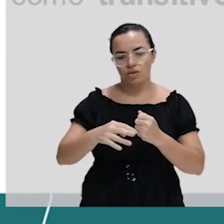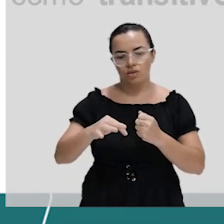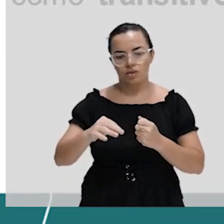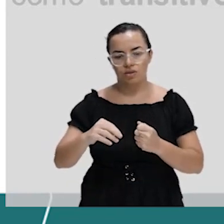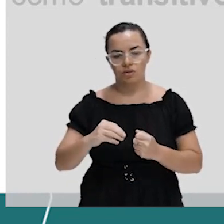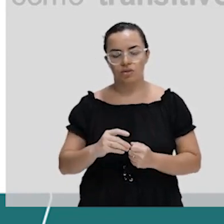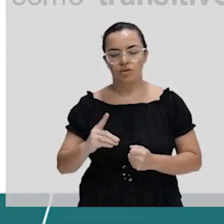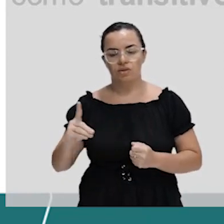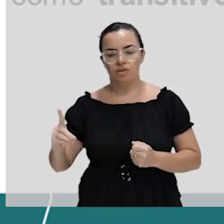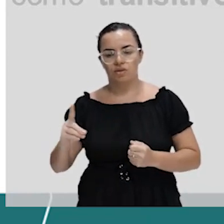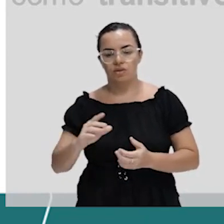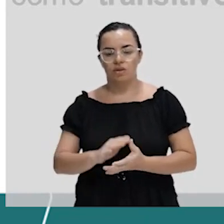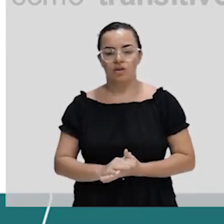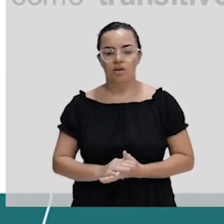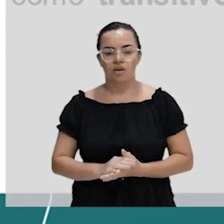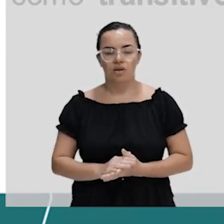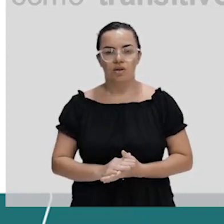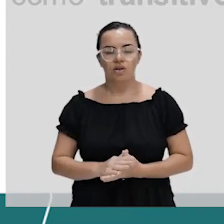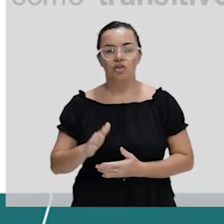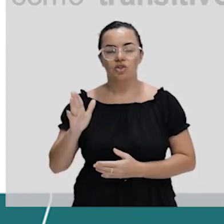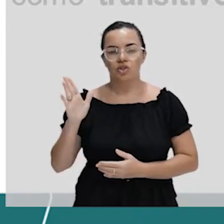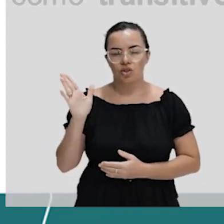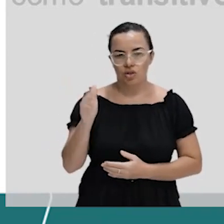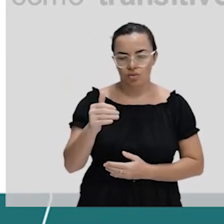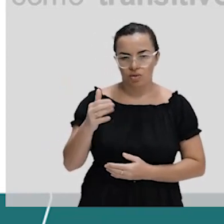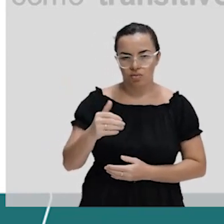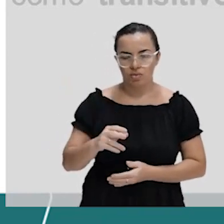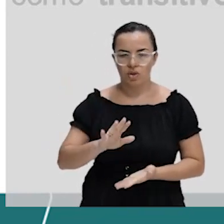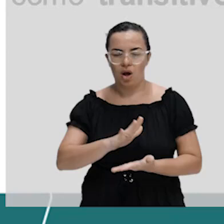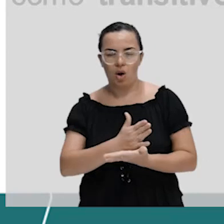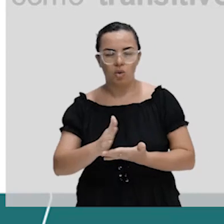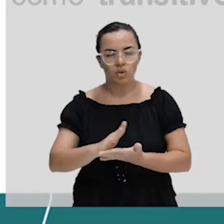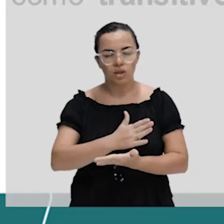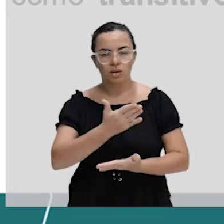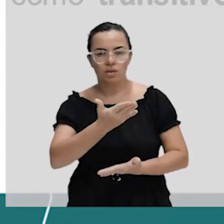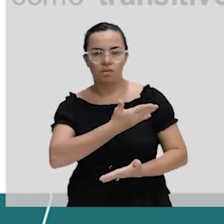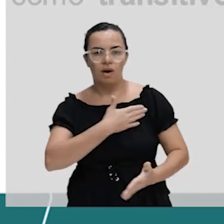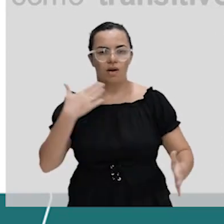chamamos alguns amigos para passear. Olha aqui a preposição é diferente, ó.